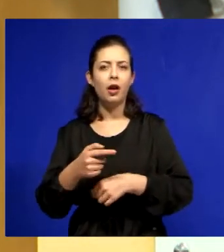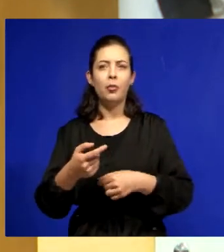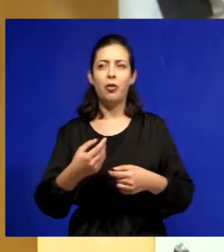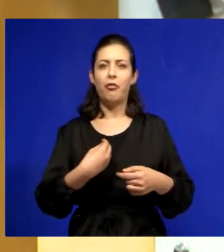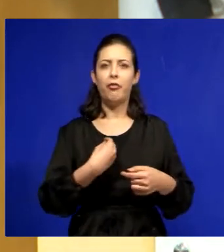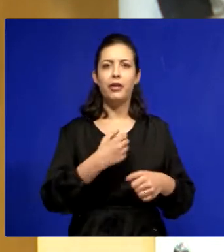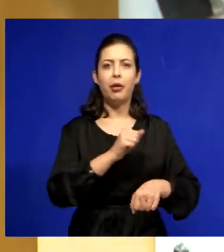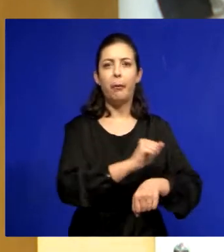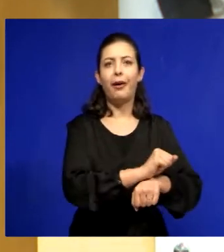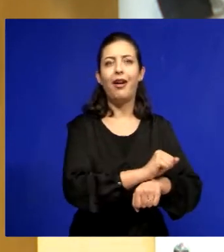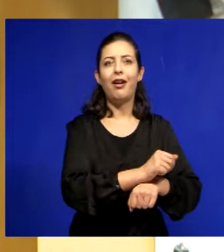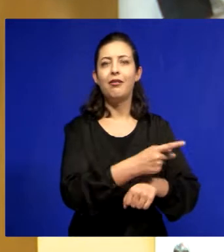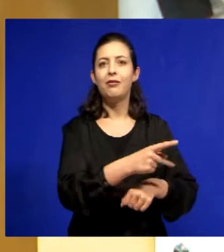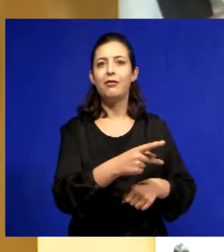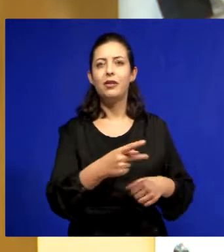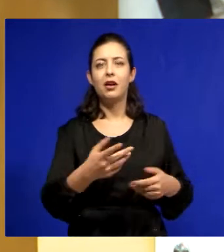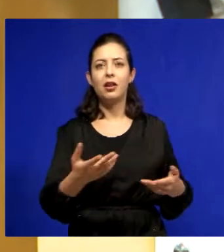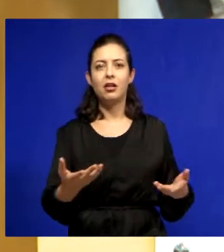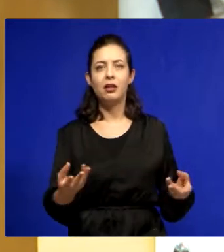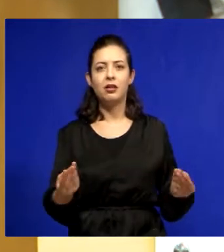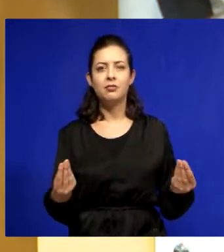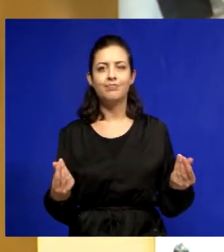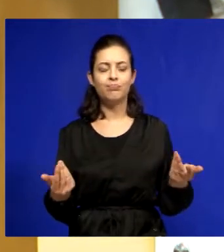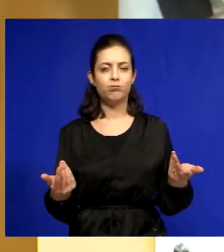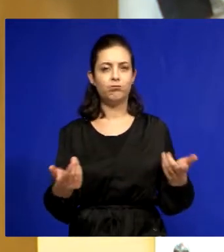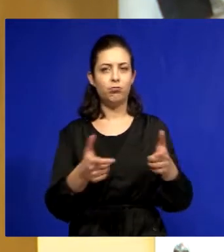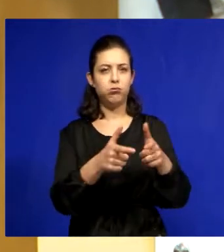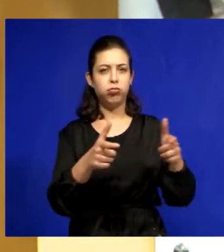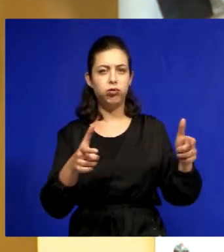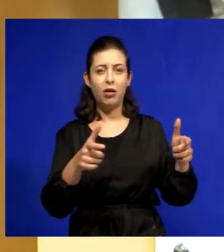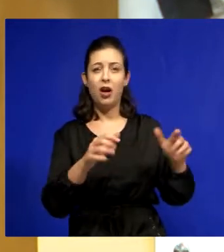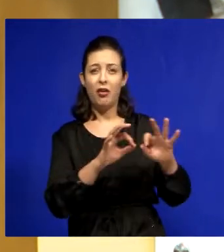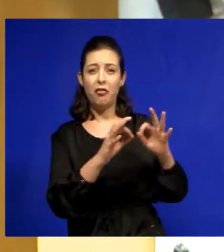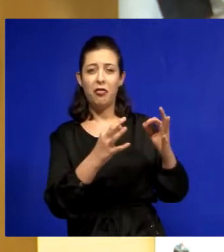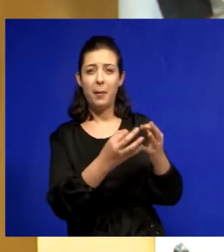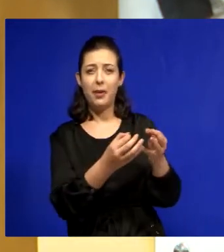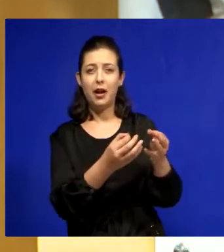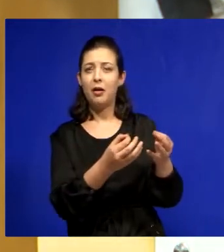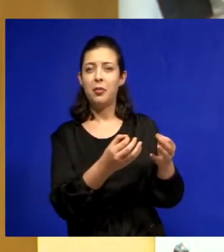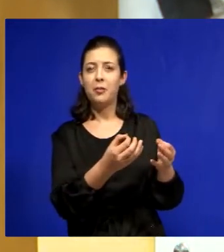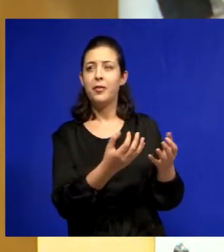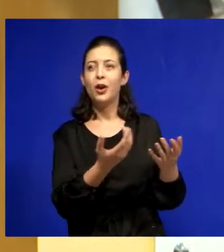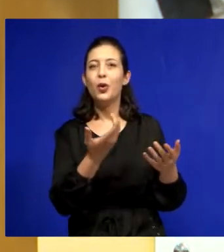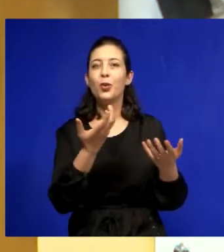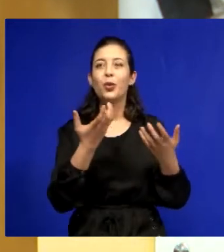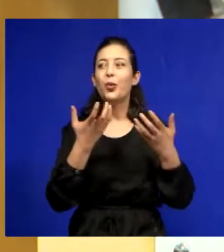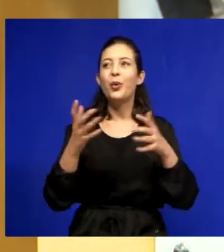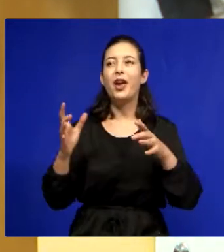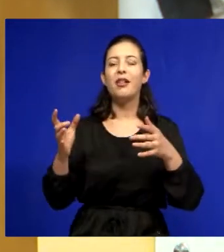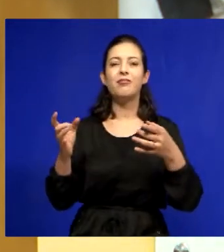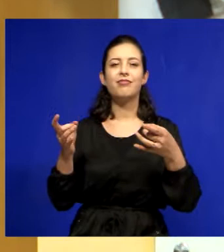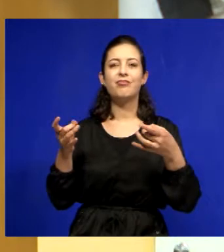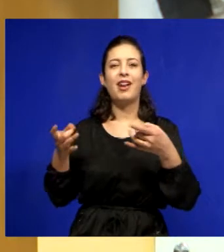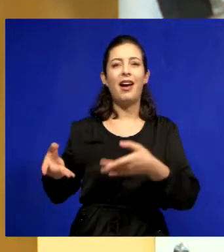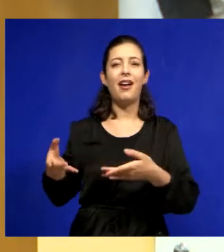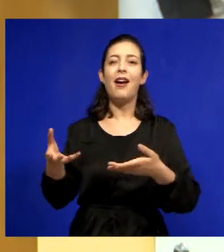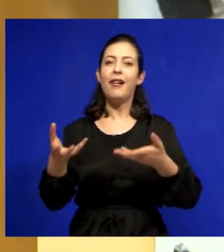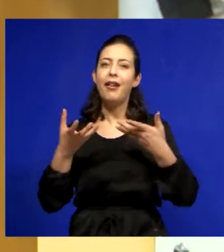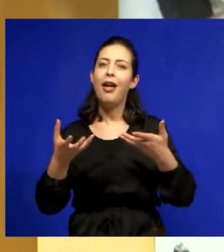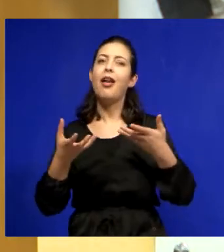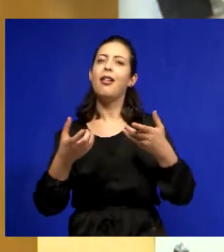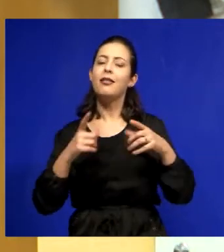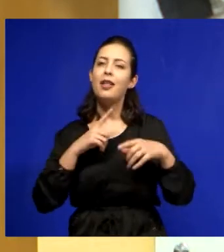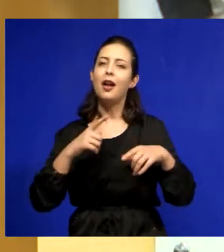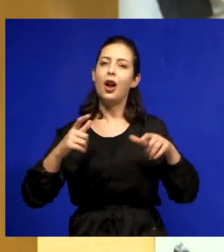vida também das outras pessoas e muitas dessas famílias não querem deixar o idoso no local eles querem ter um local